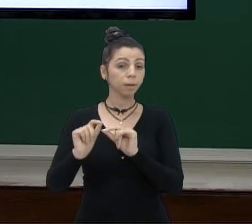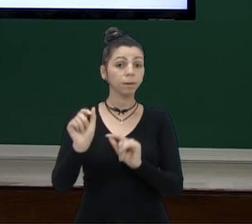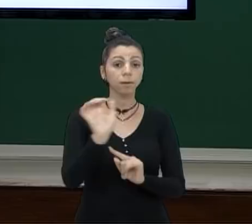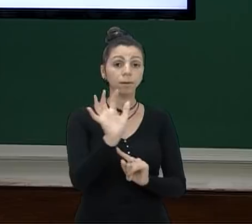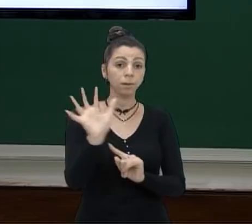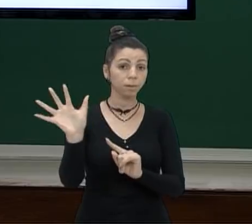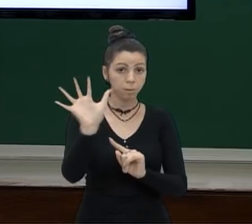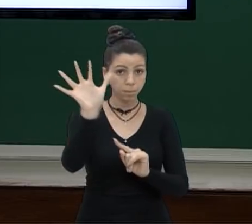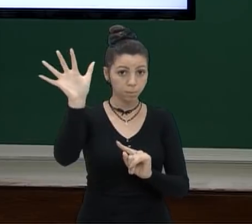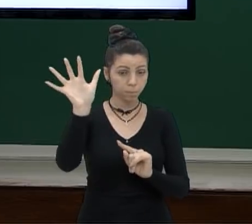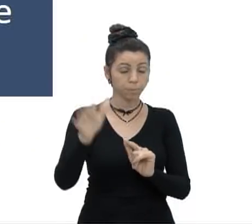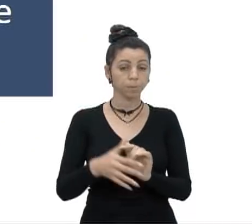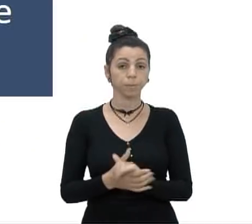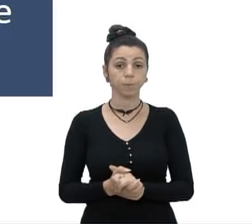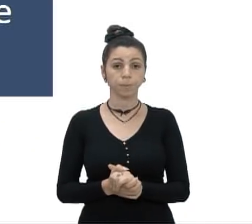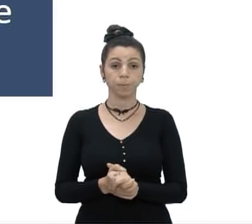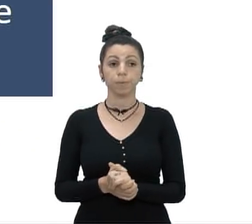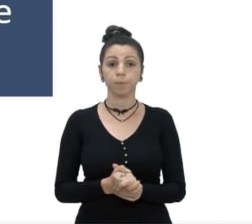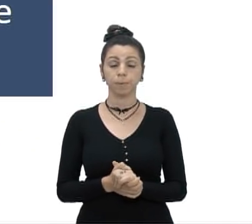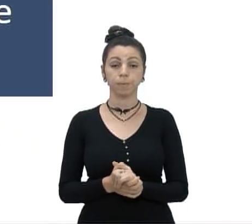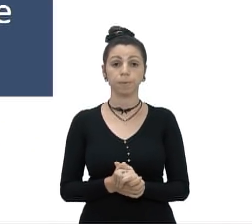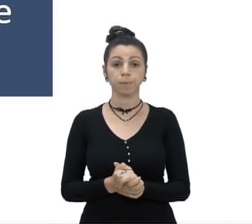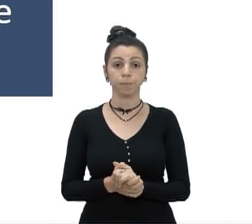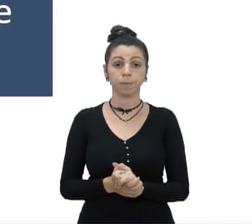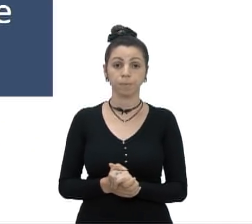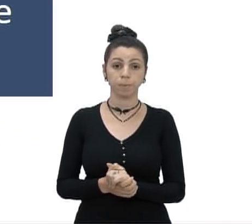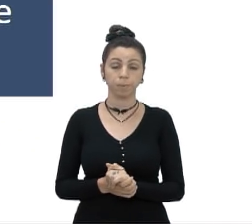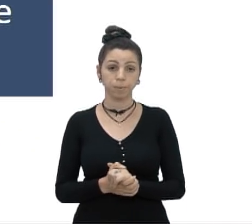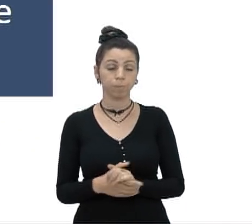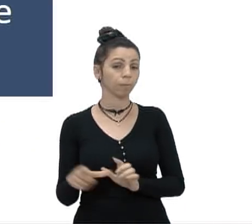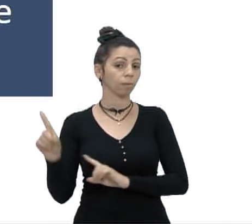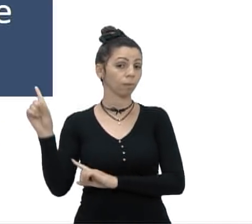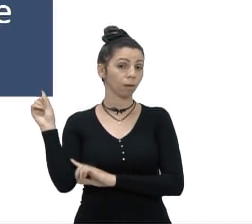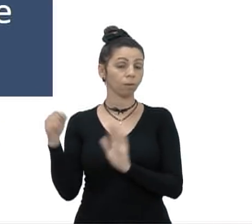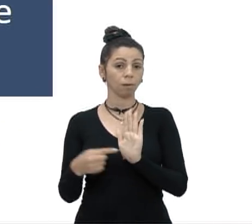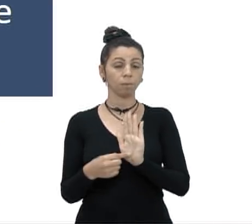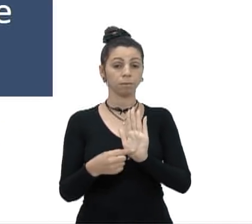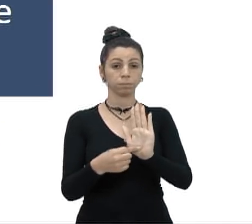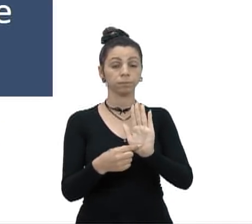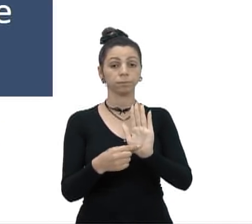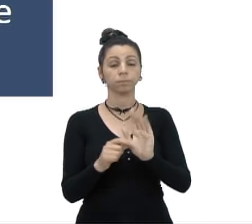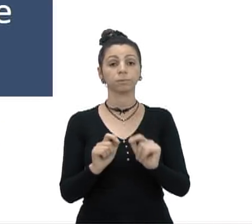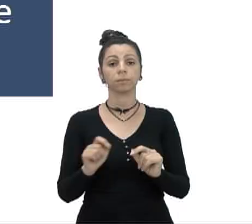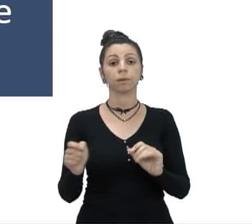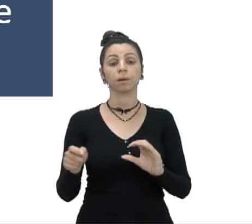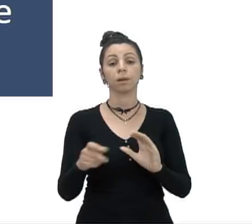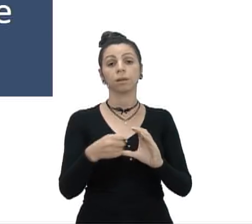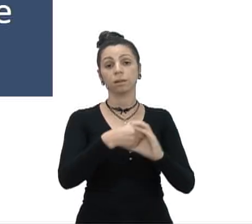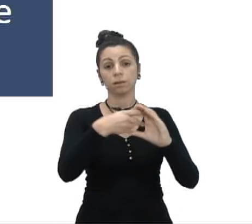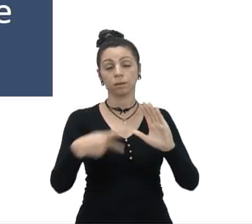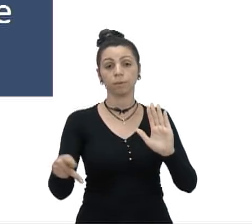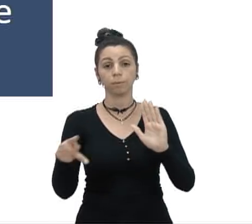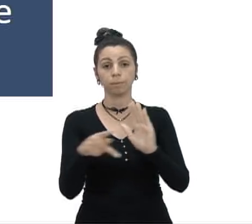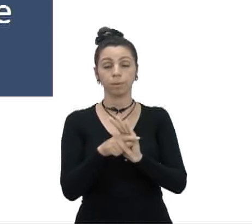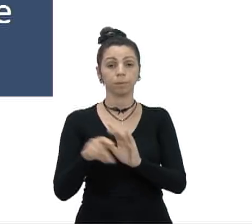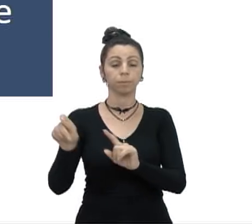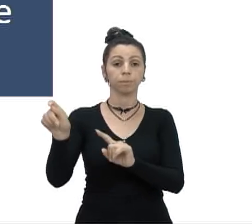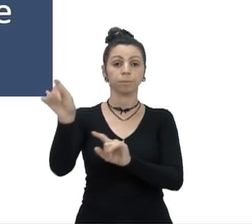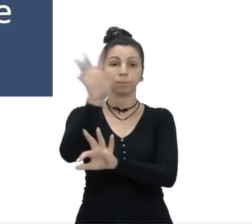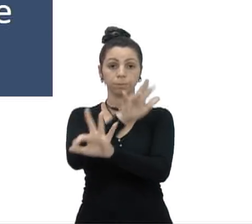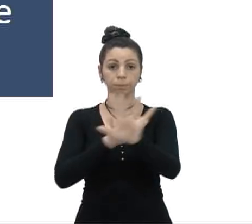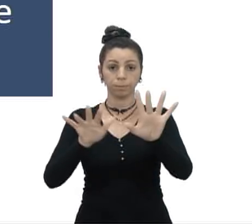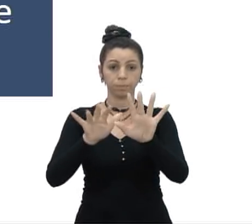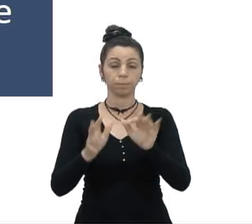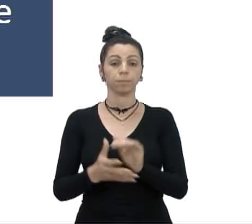estado gasoso. Então, olha a nossa tabelinha, né? Nossa representação das propriedades de um material no